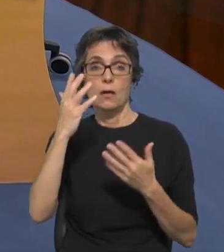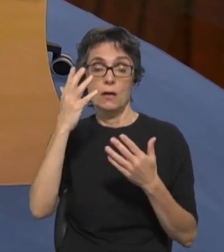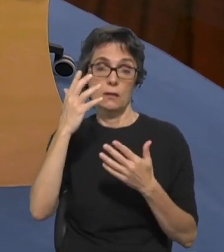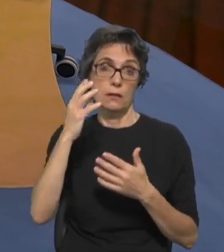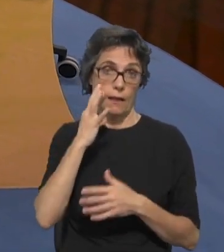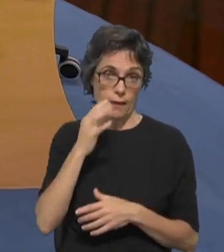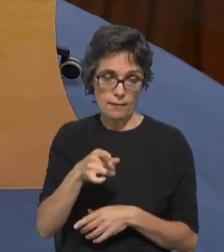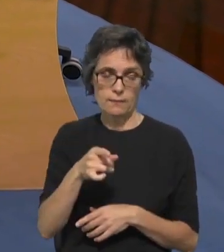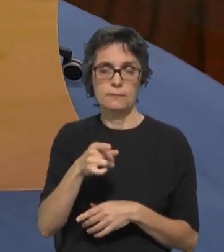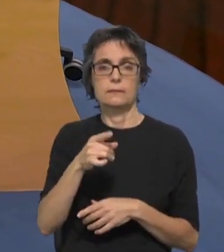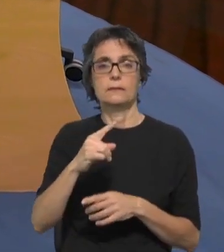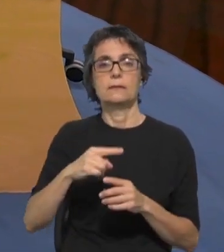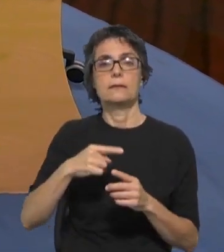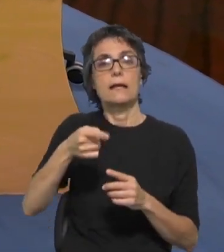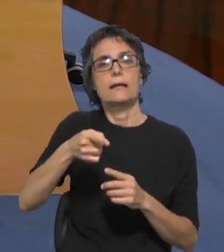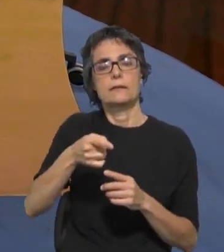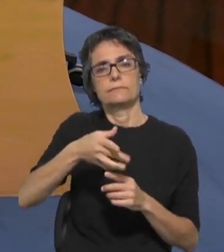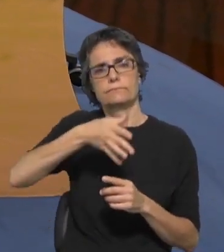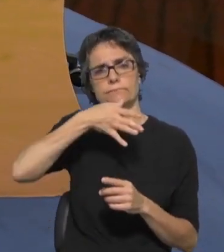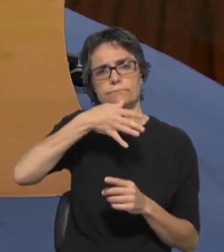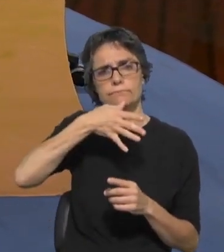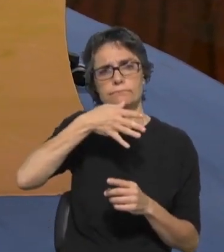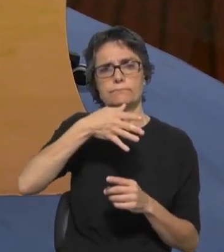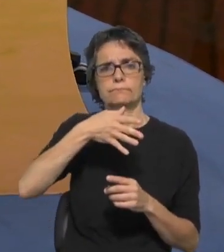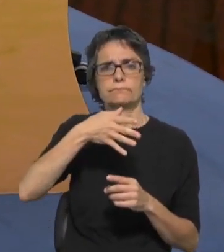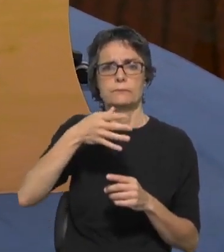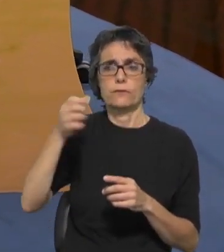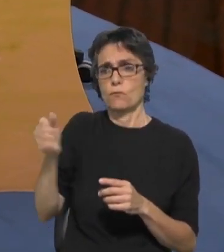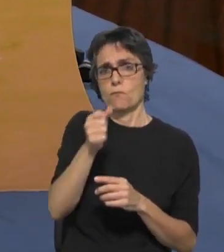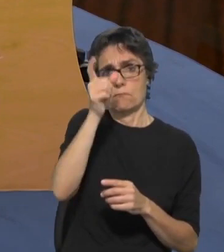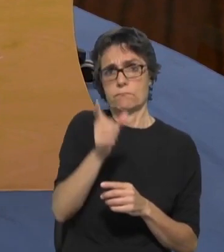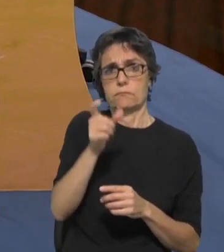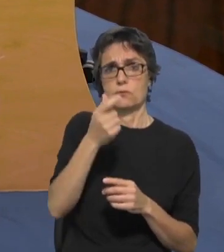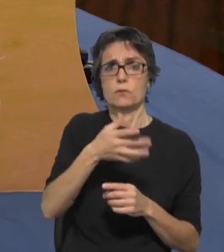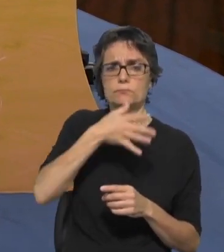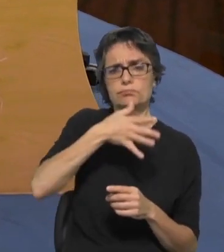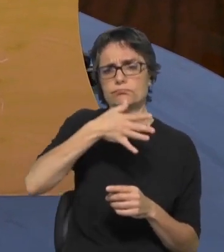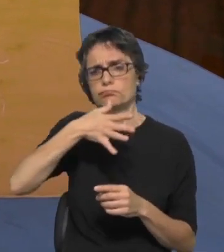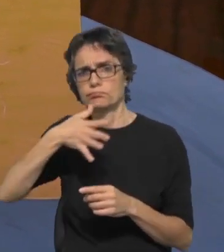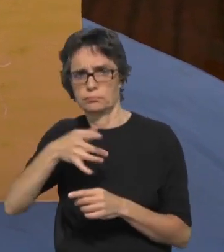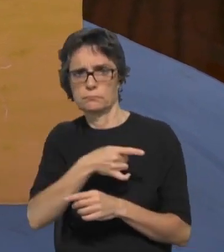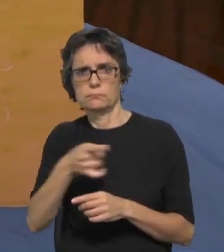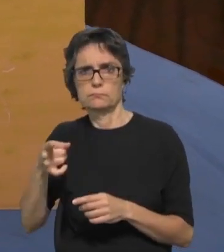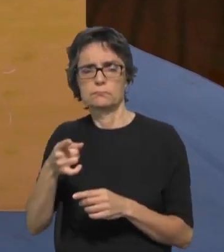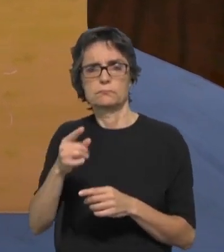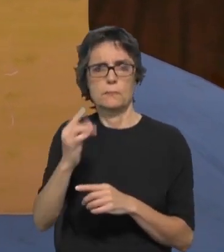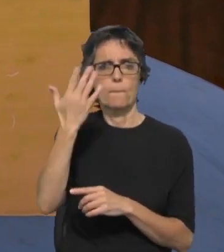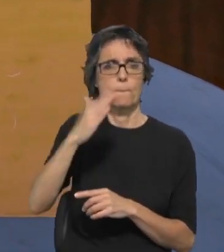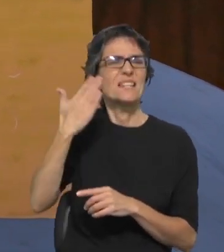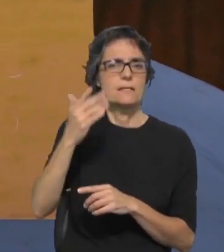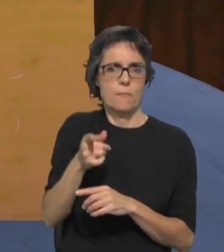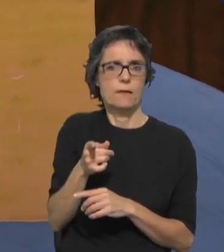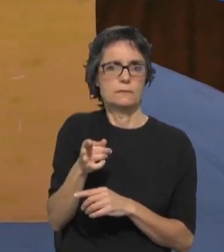sobretudo, a exposição por parte do orador que convidamos para trabalhar estes temas e, portanto, será trabalhado de uma